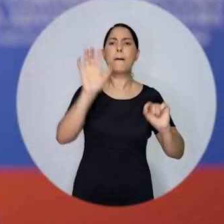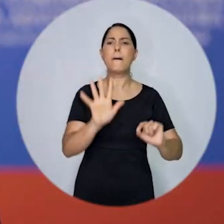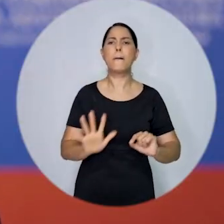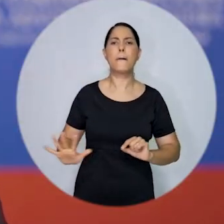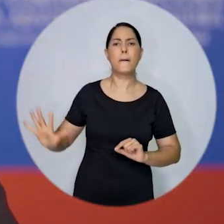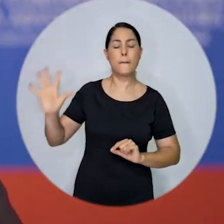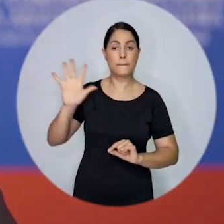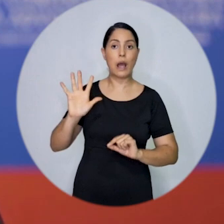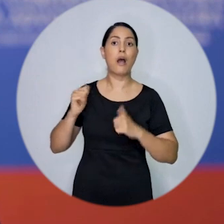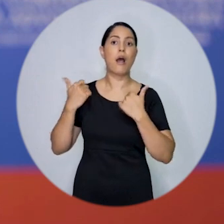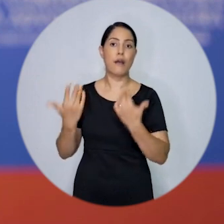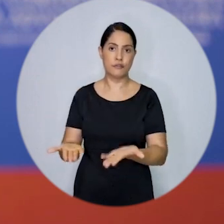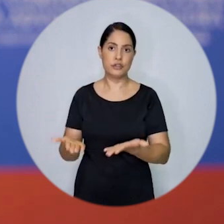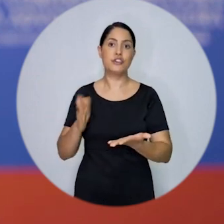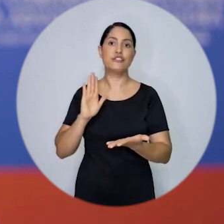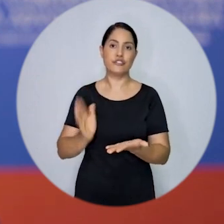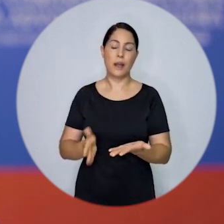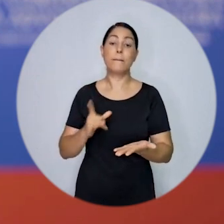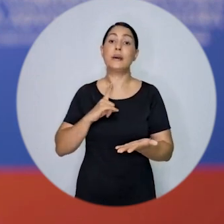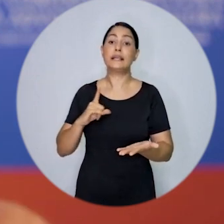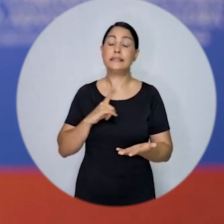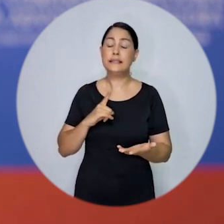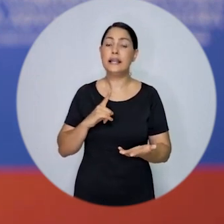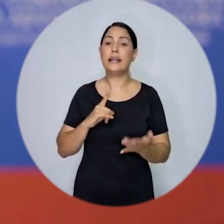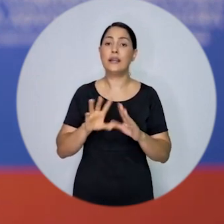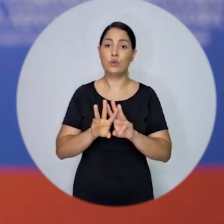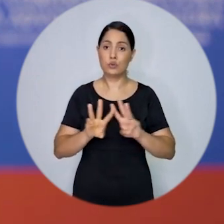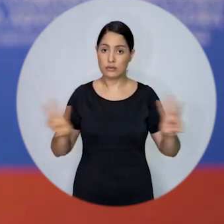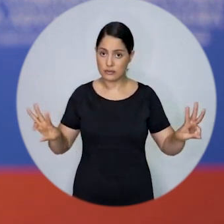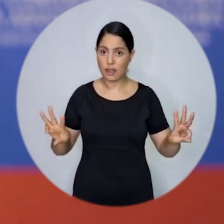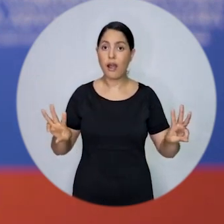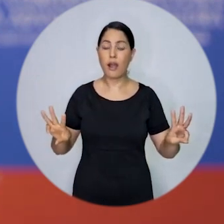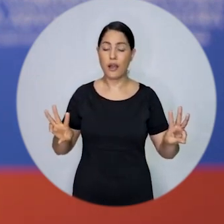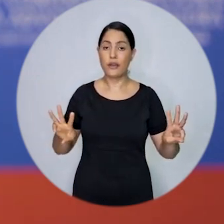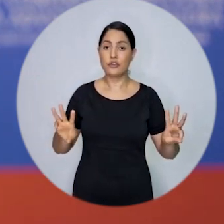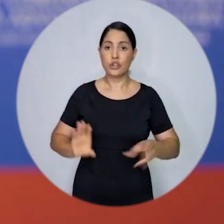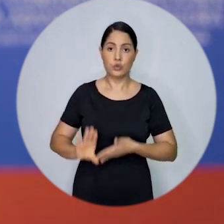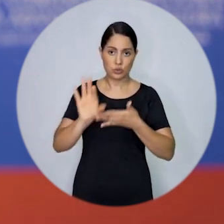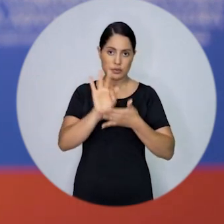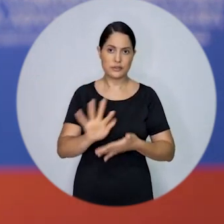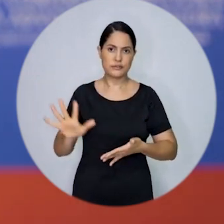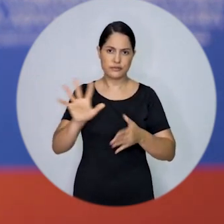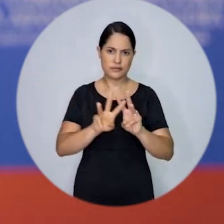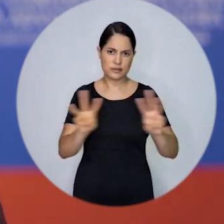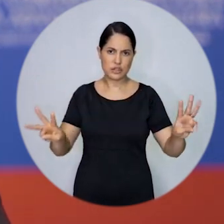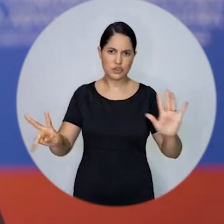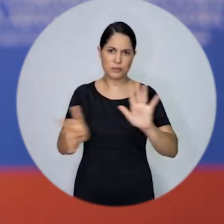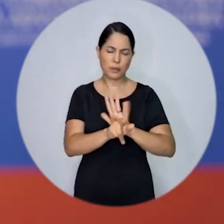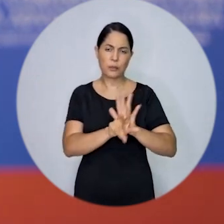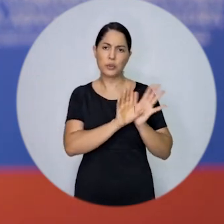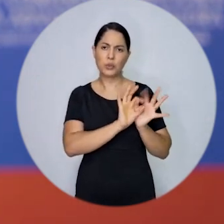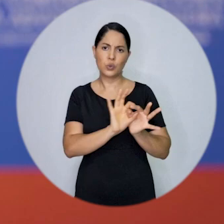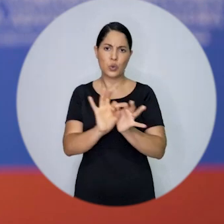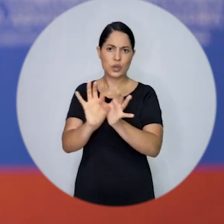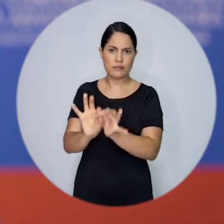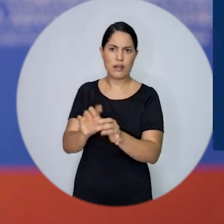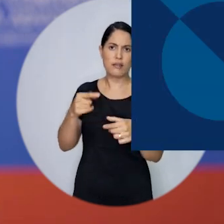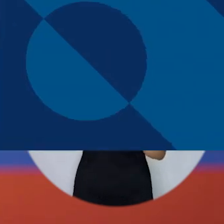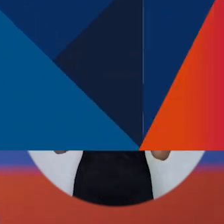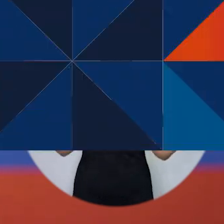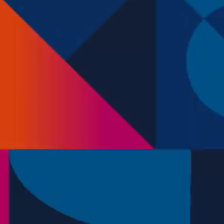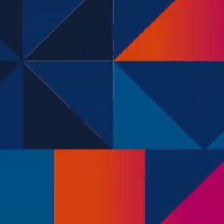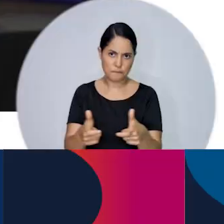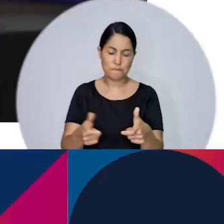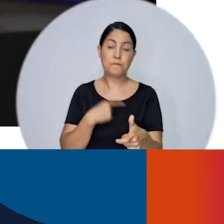seccionais do país. Lançamos o site, a página no site do Conselho Federal, exclusiva e específica